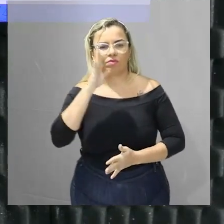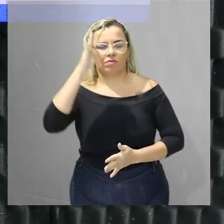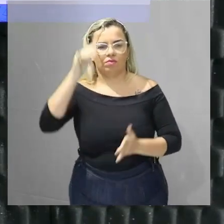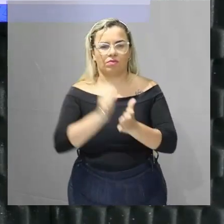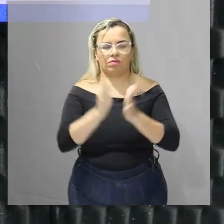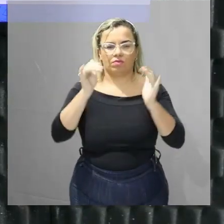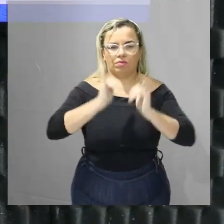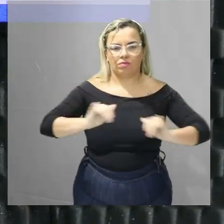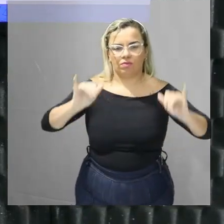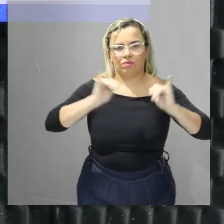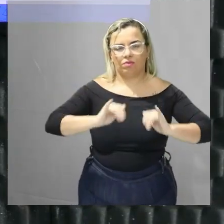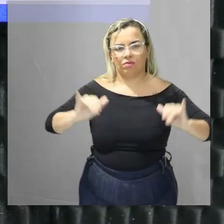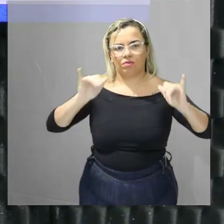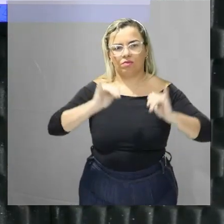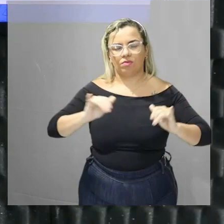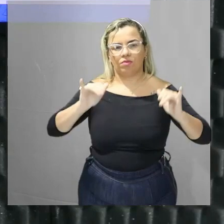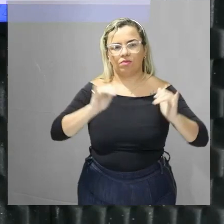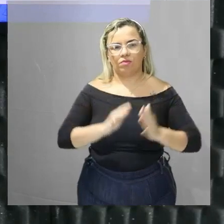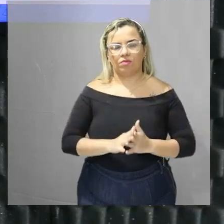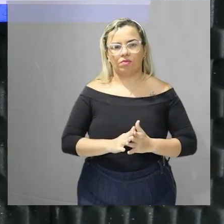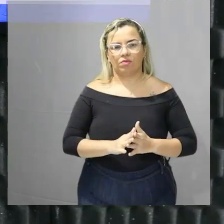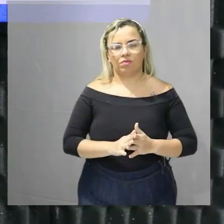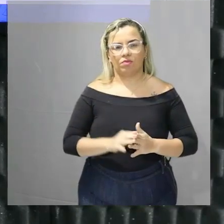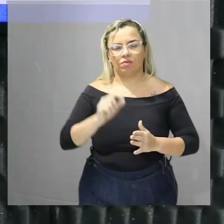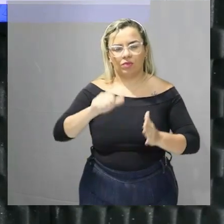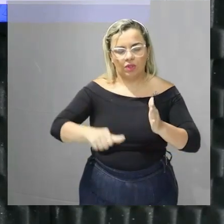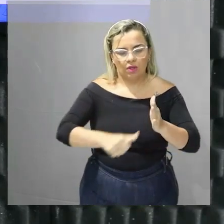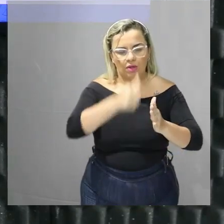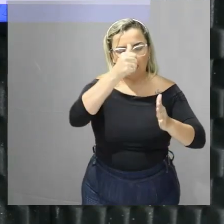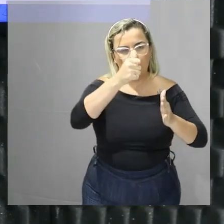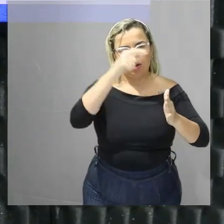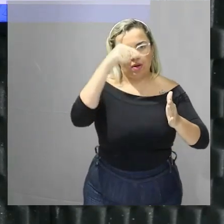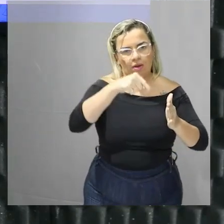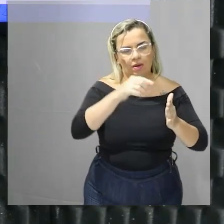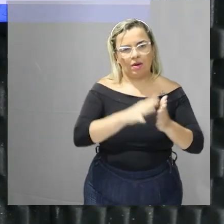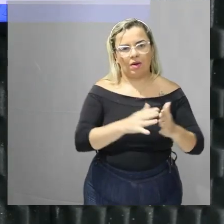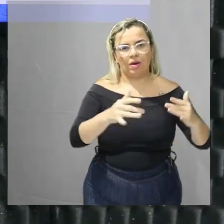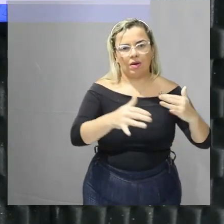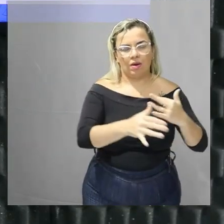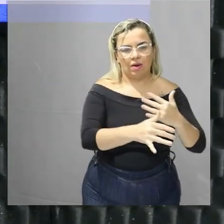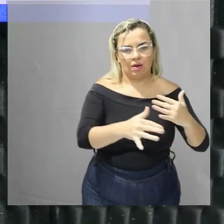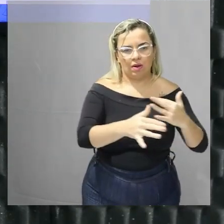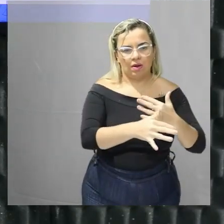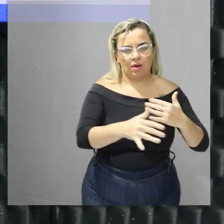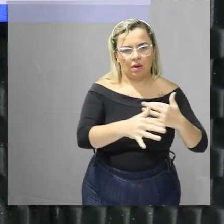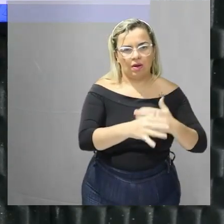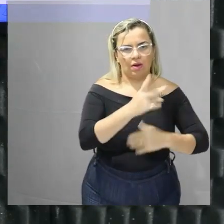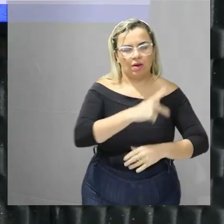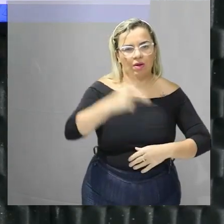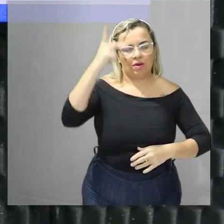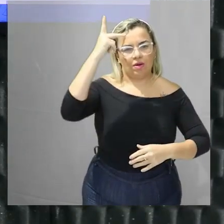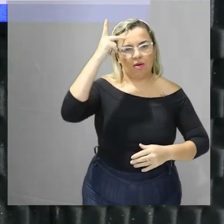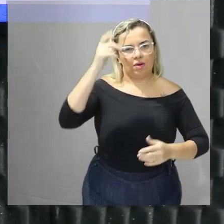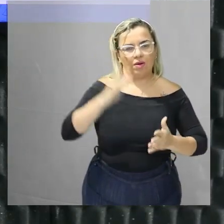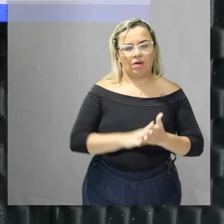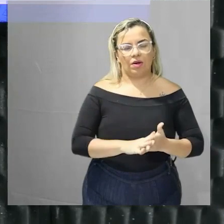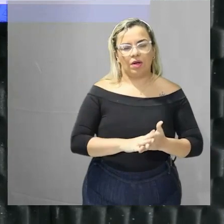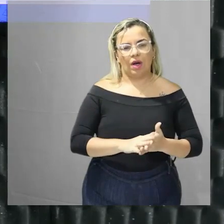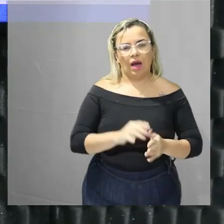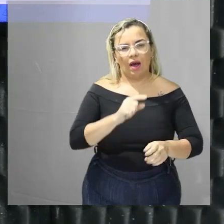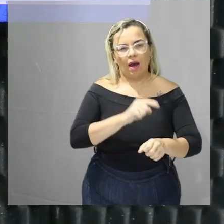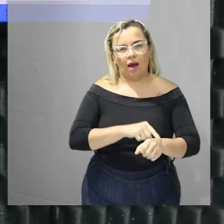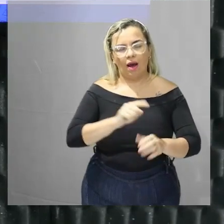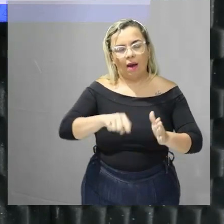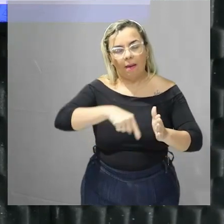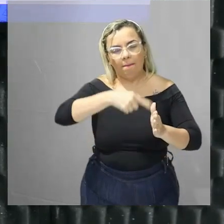a informação, ela seguia de uma forma vertical. Primeiro chegava na metrópole nacional, São Paulo, passava-se um tempo, chegava